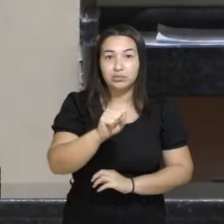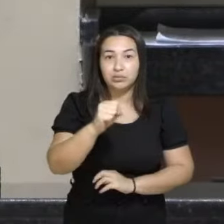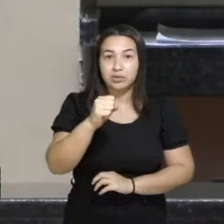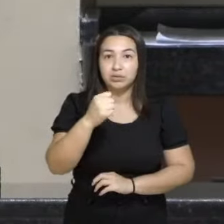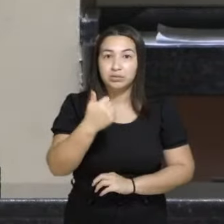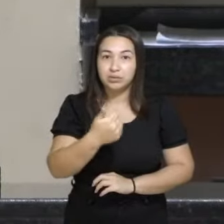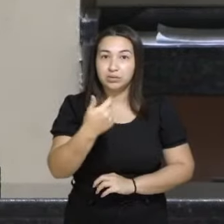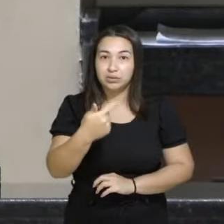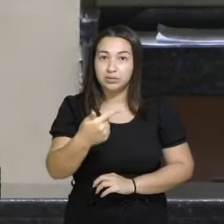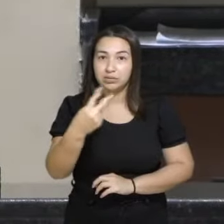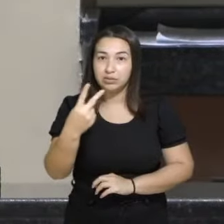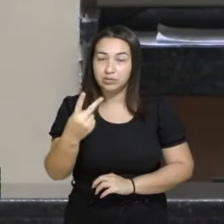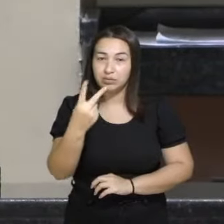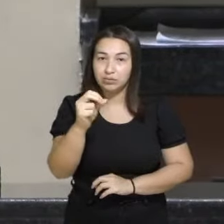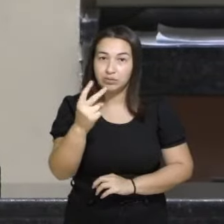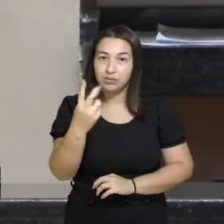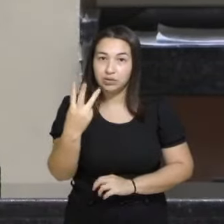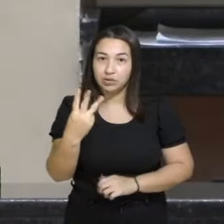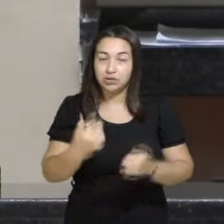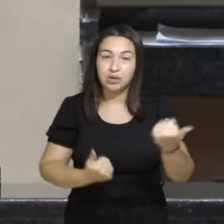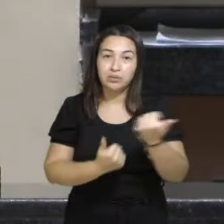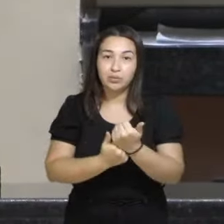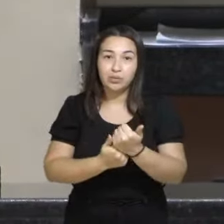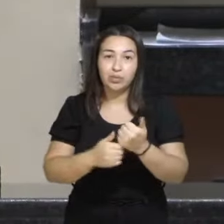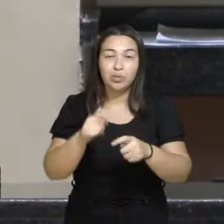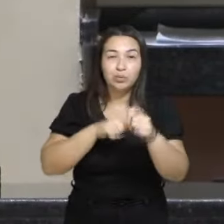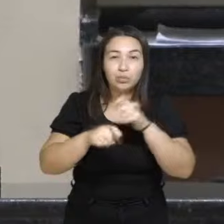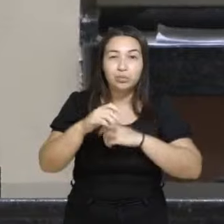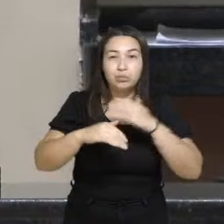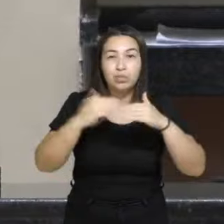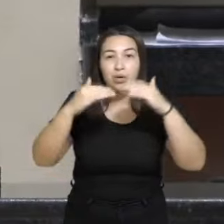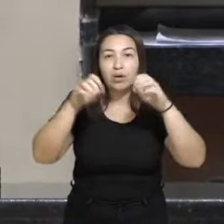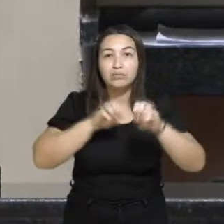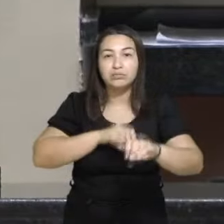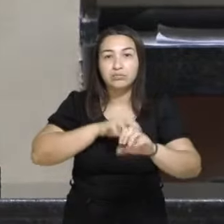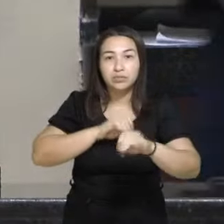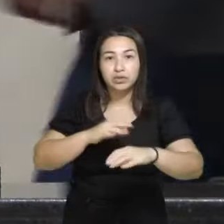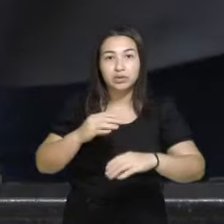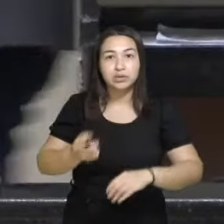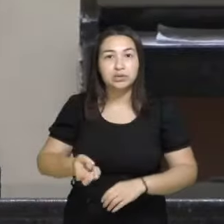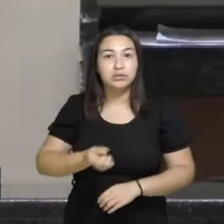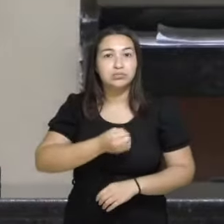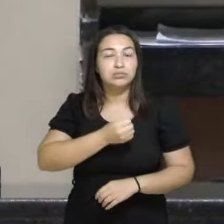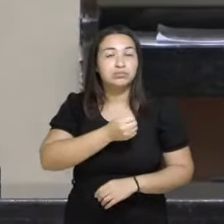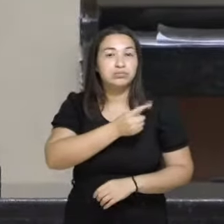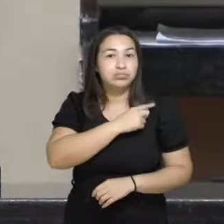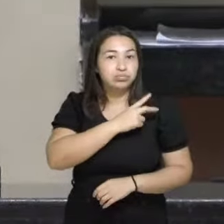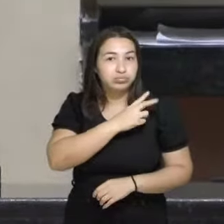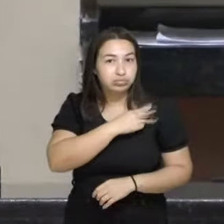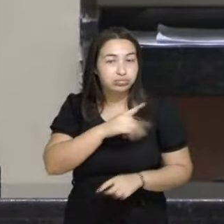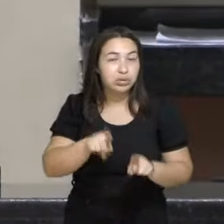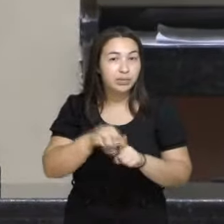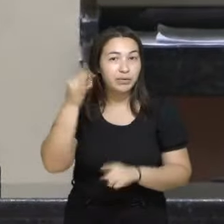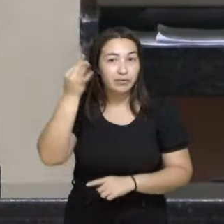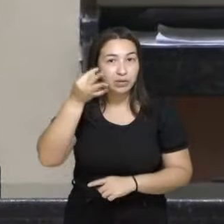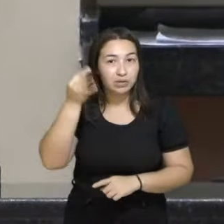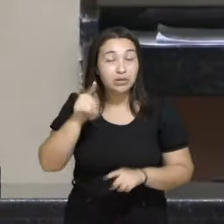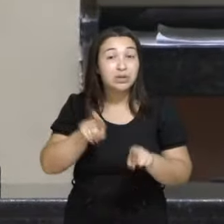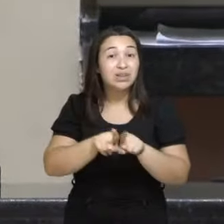que institui o Fundo Estadual de Apoio à Manutenção e ao Desenvolvimento da Educação Superior e à Assistência Financeira para o Pagamento